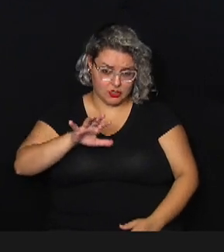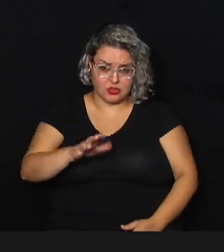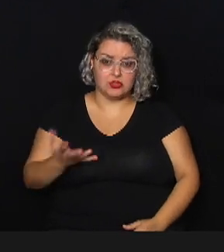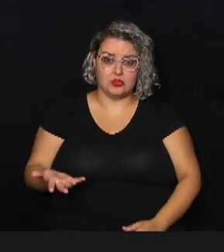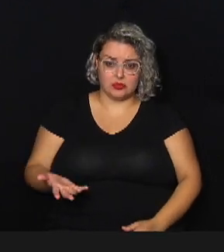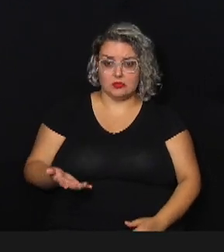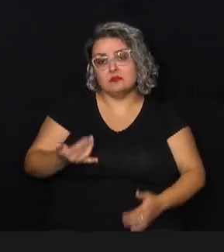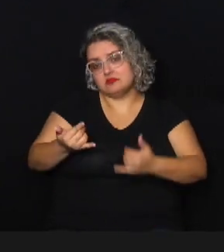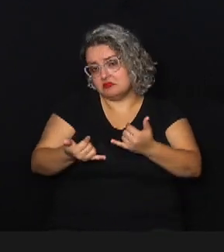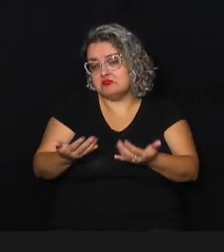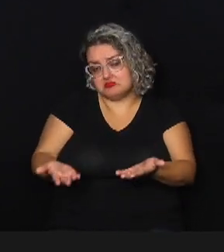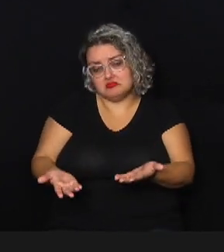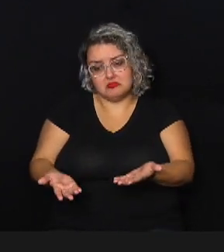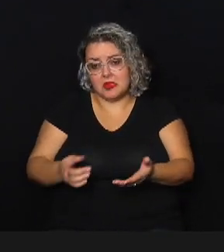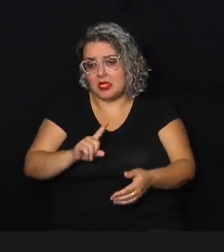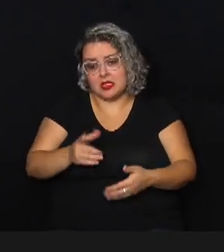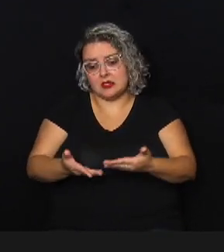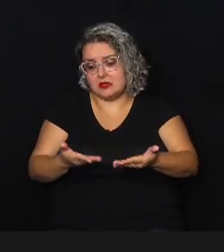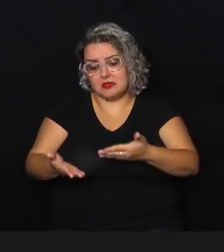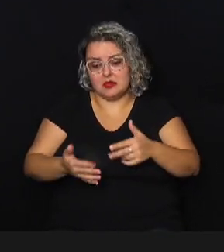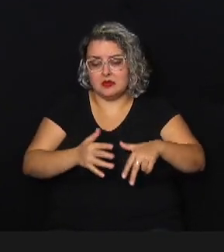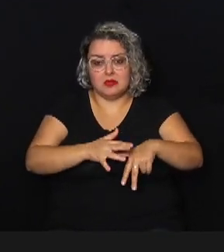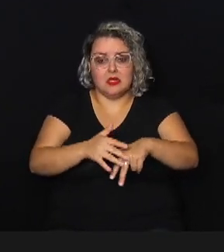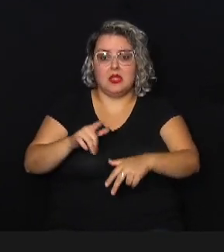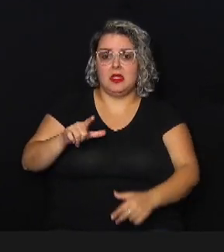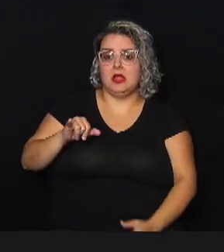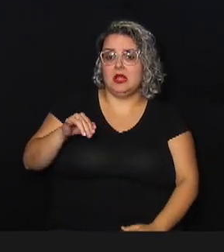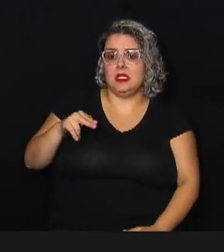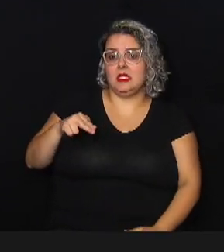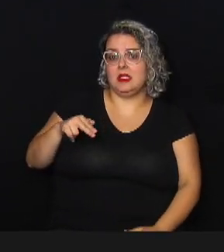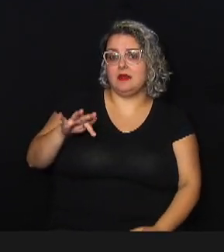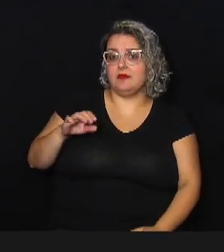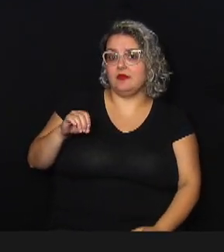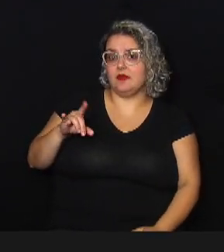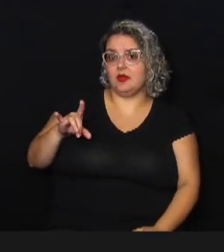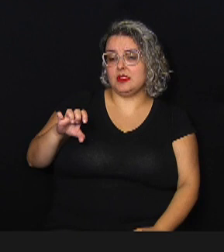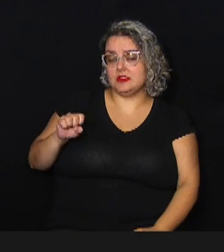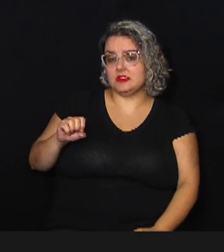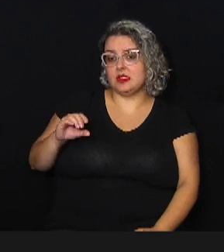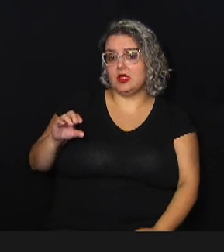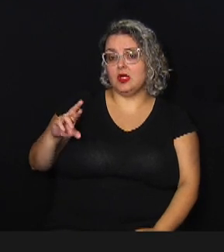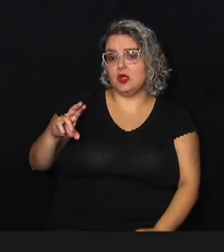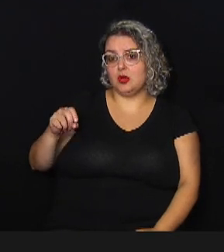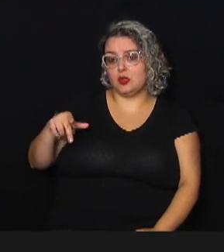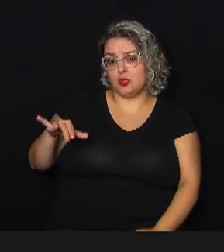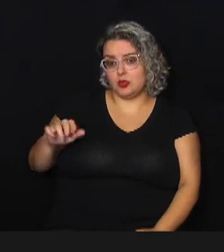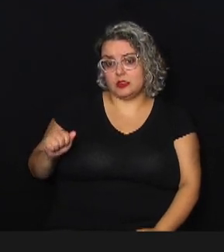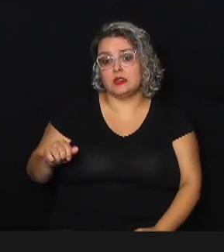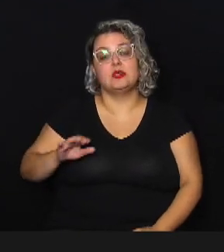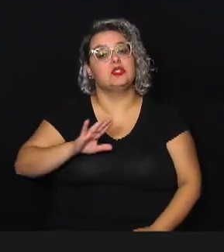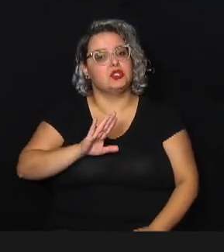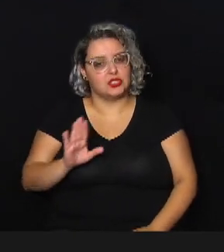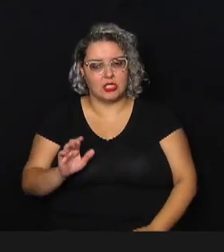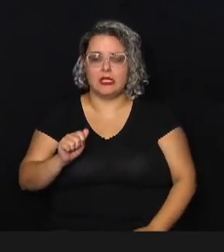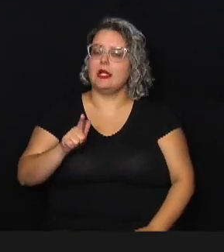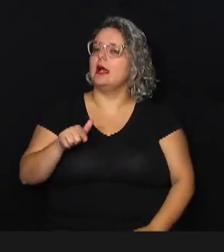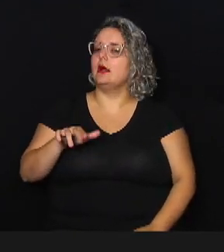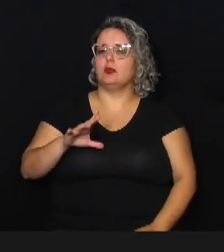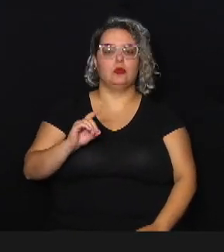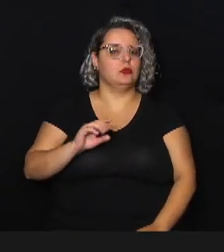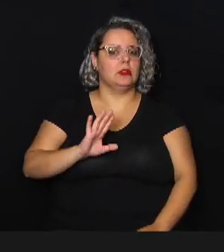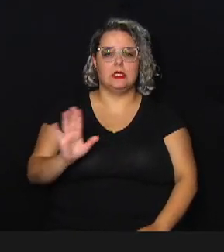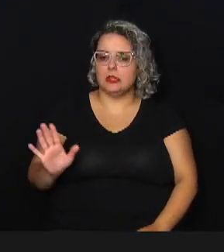nem tratando os pacientes de leucemias linfóides crônicas, uma boa parte deles. Tá? Já nas leucemias agudas, não. As leucemias agudas são